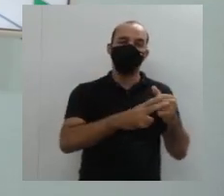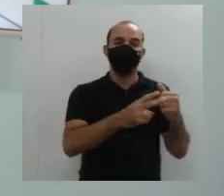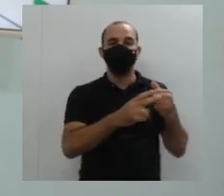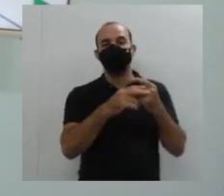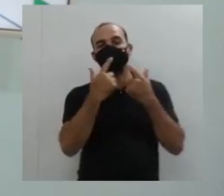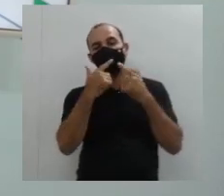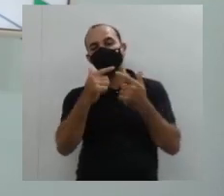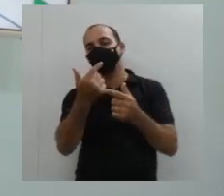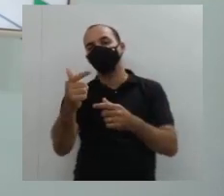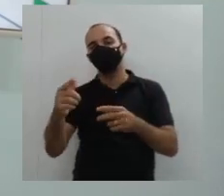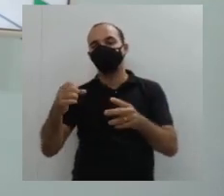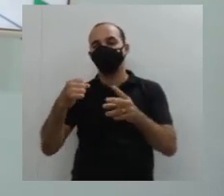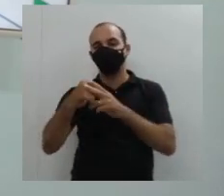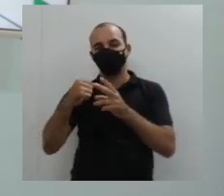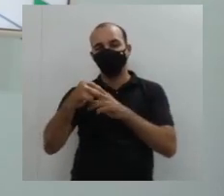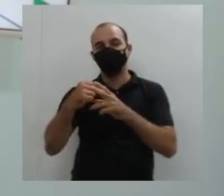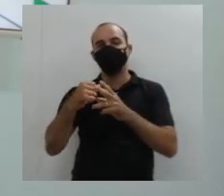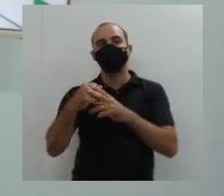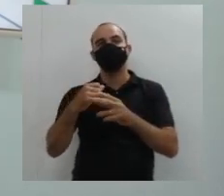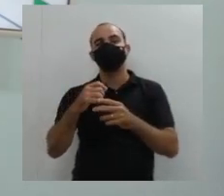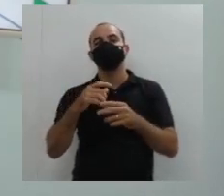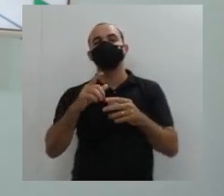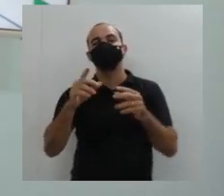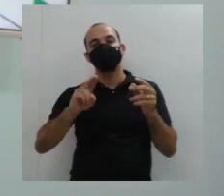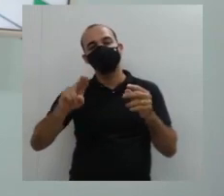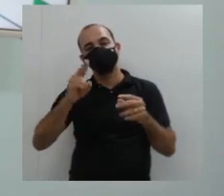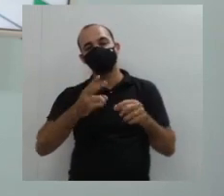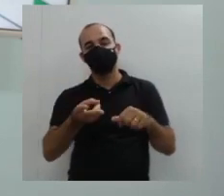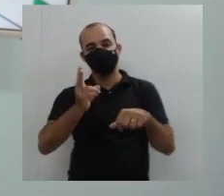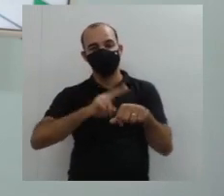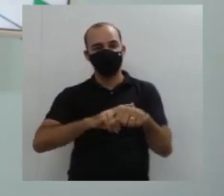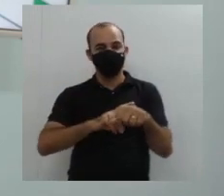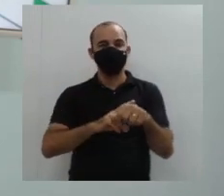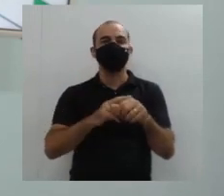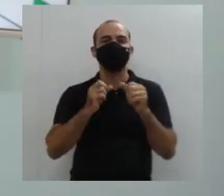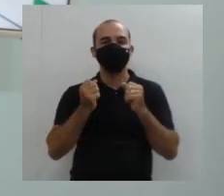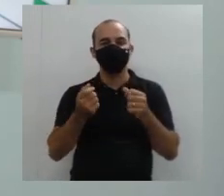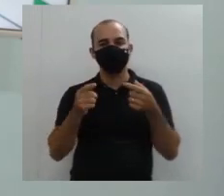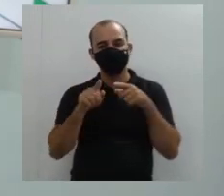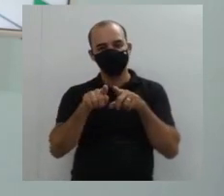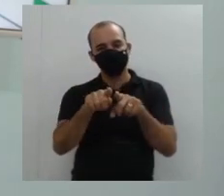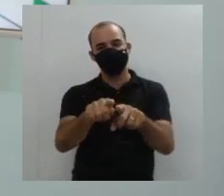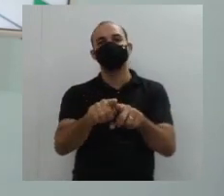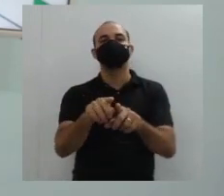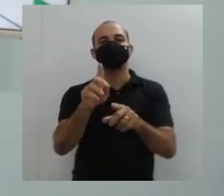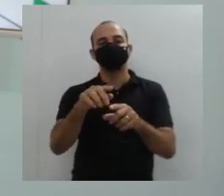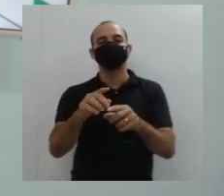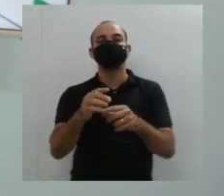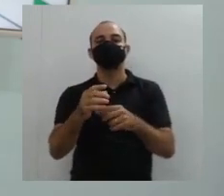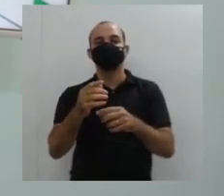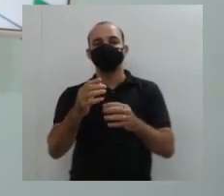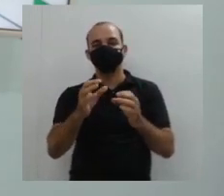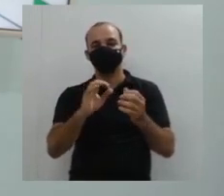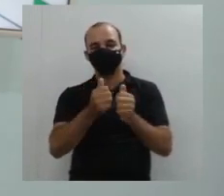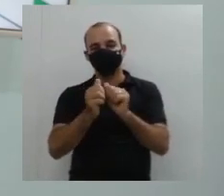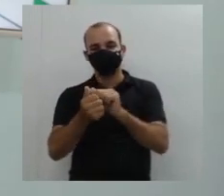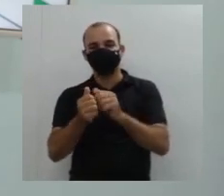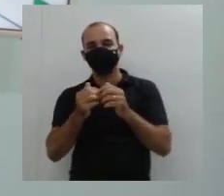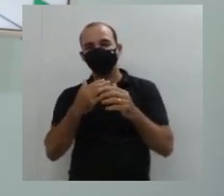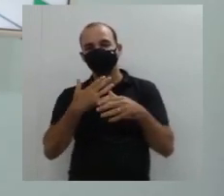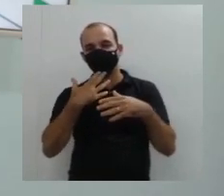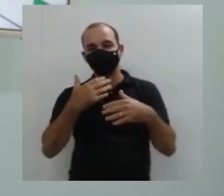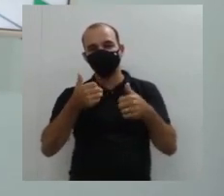lembrar que essa linguagem verbal e essa linguagem não verbal, elas buscam o quê? Justamente